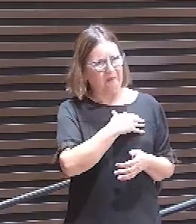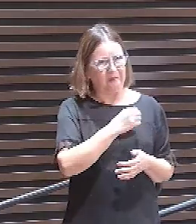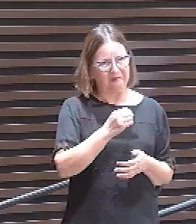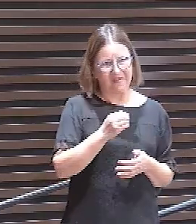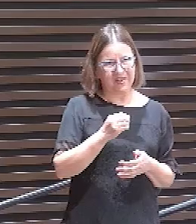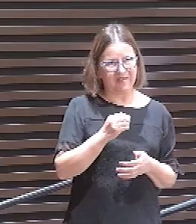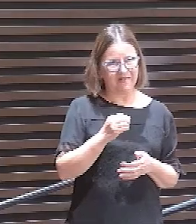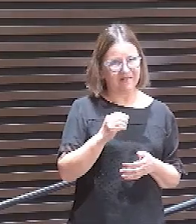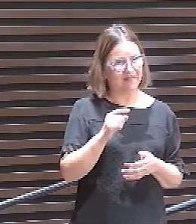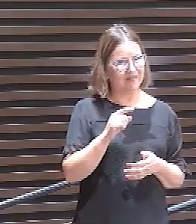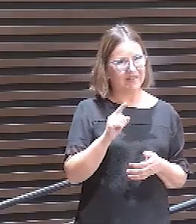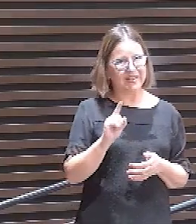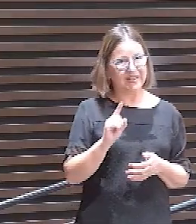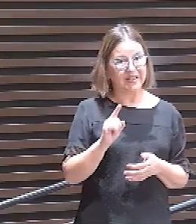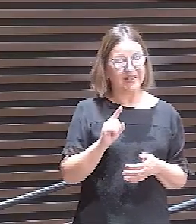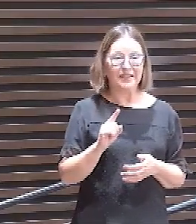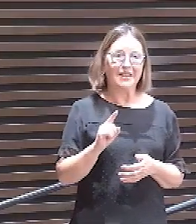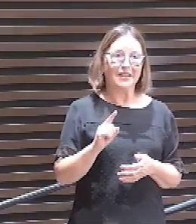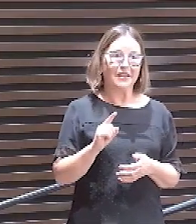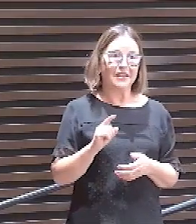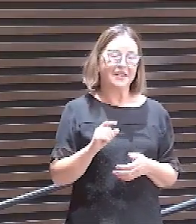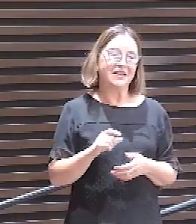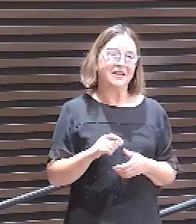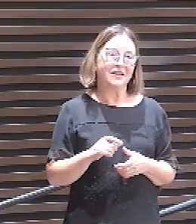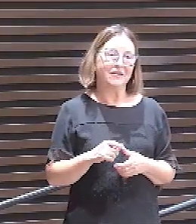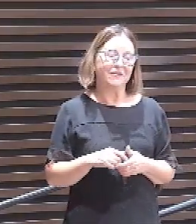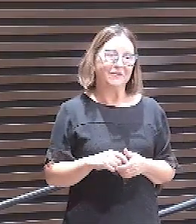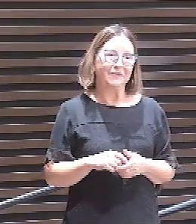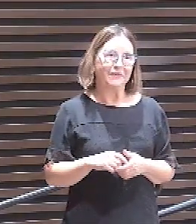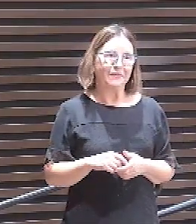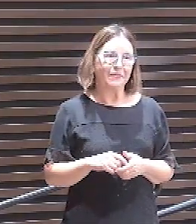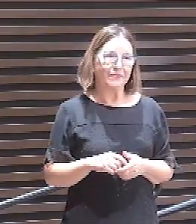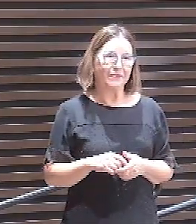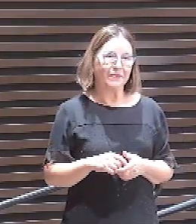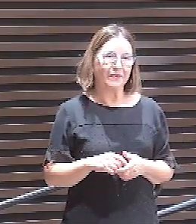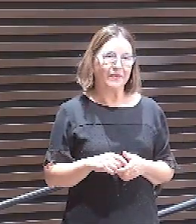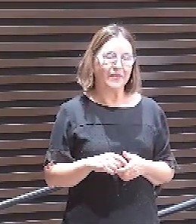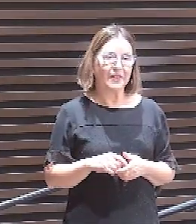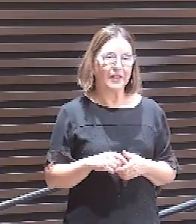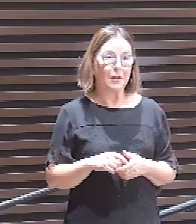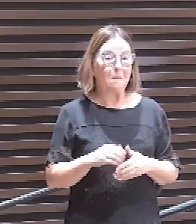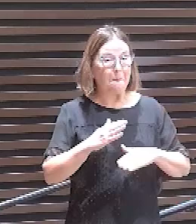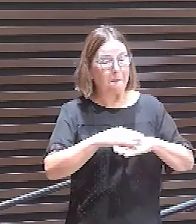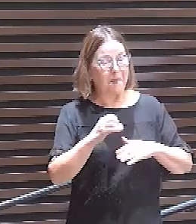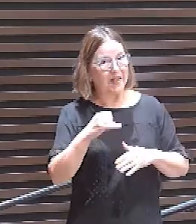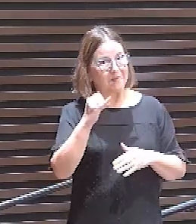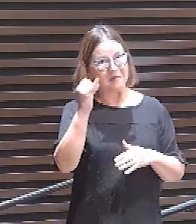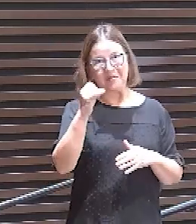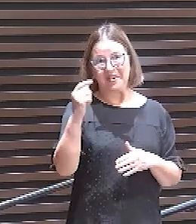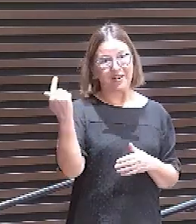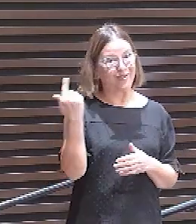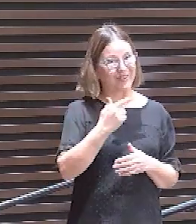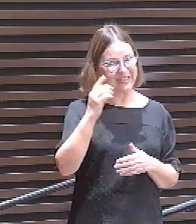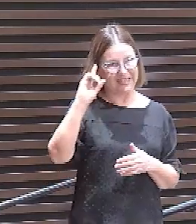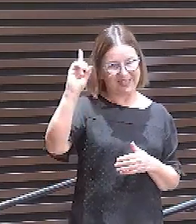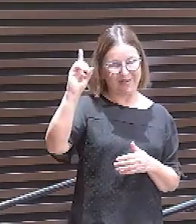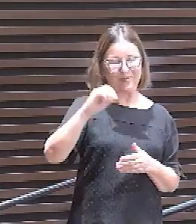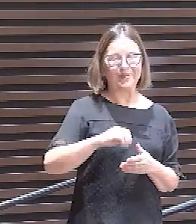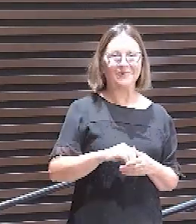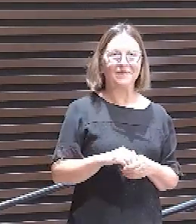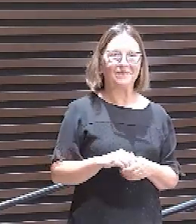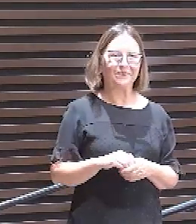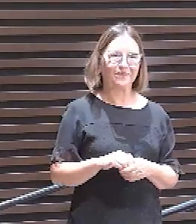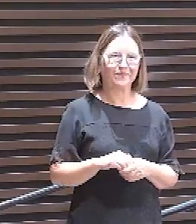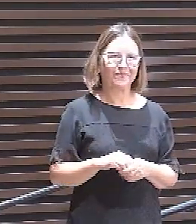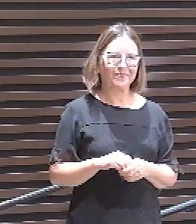Ele deixou tudo para ficar. Deus o levou. É tanto uma obra de Deus quanto uma